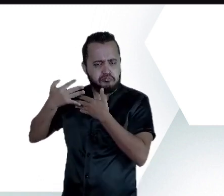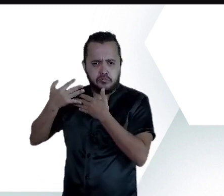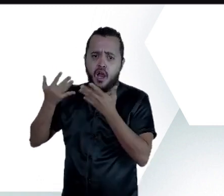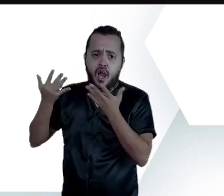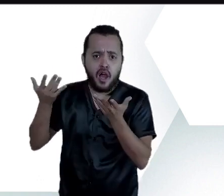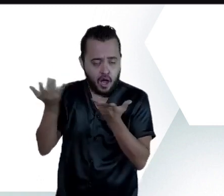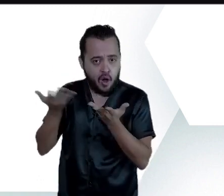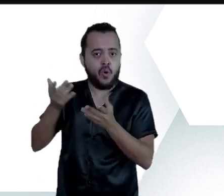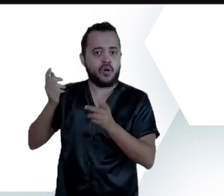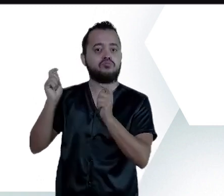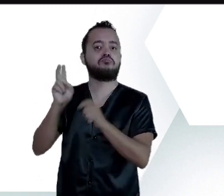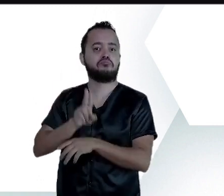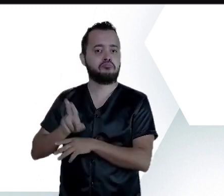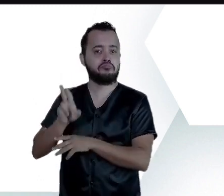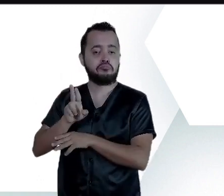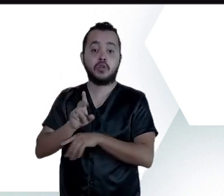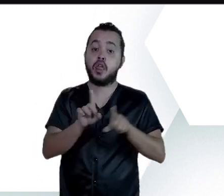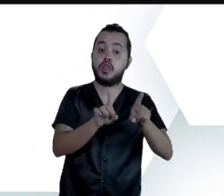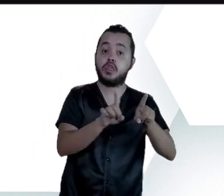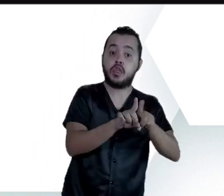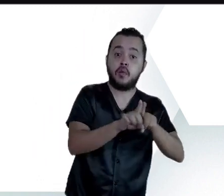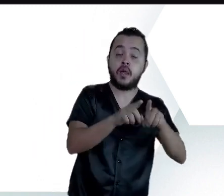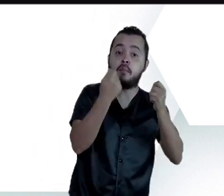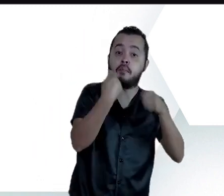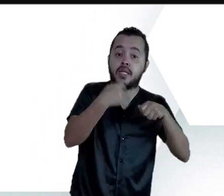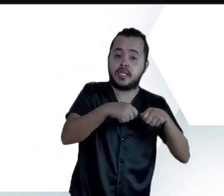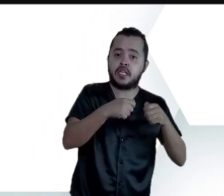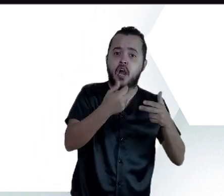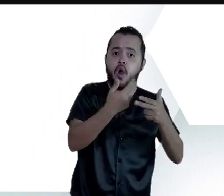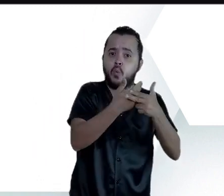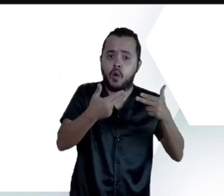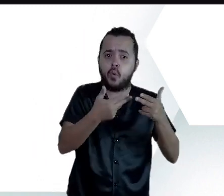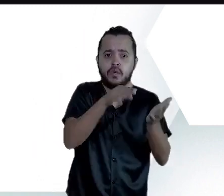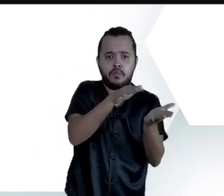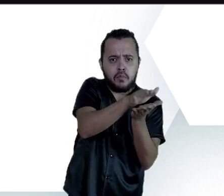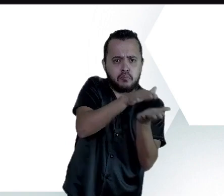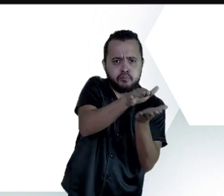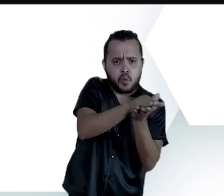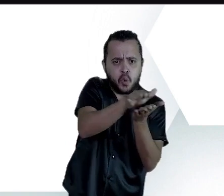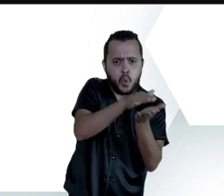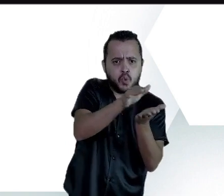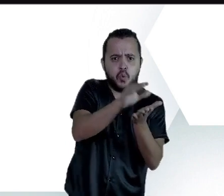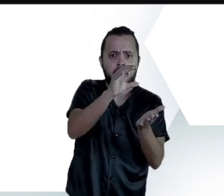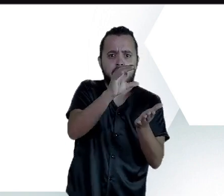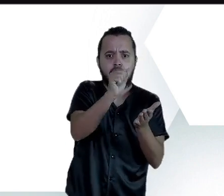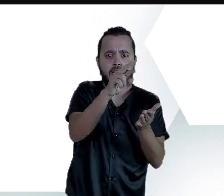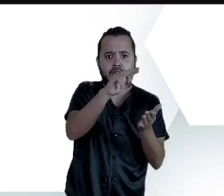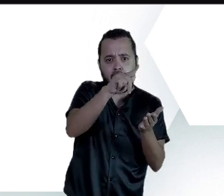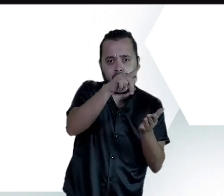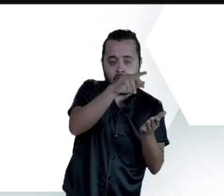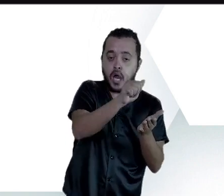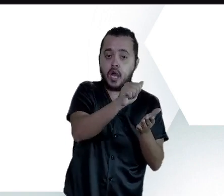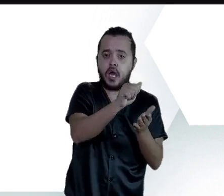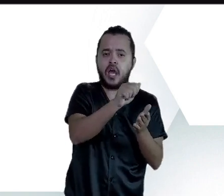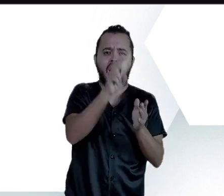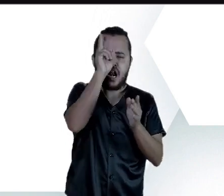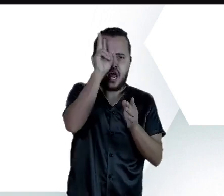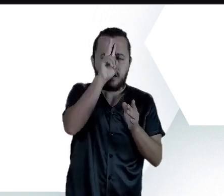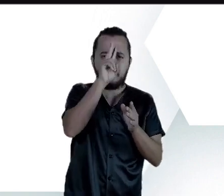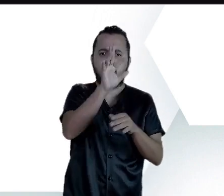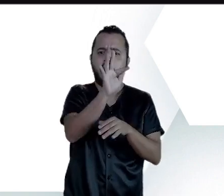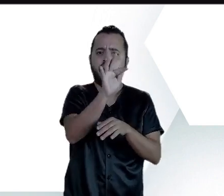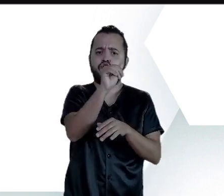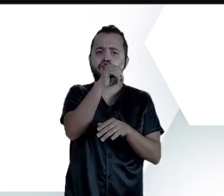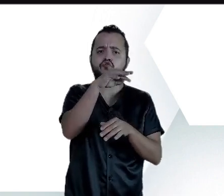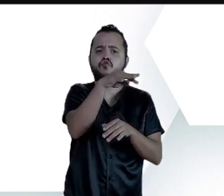por exemplo. Também precisamos ter um elemento de consumidor de carga, ou o que a gente chamou também de uma